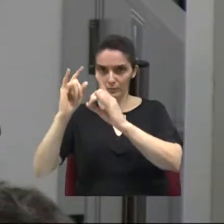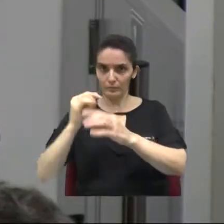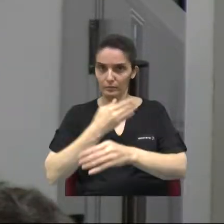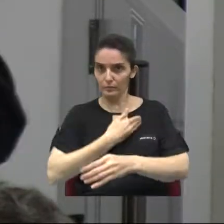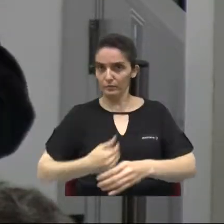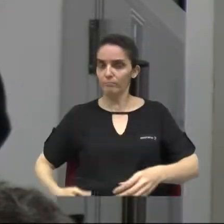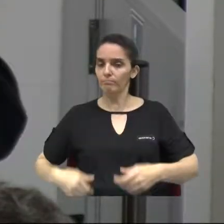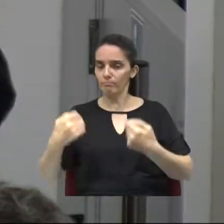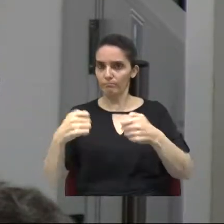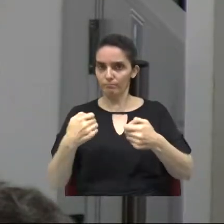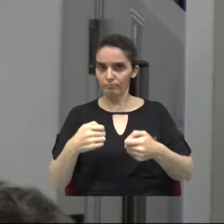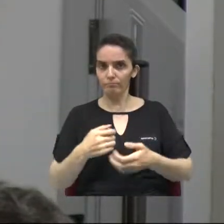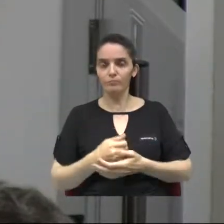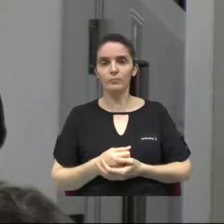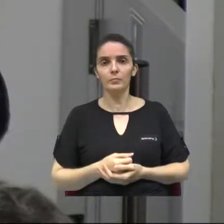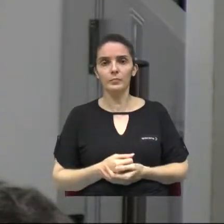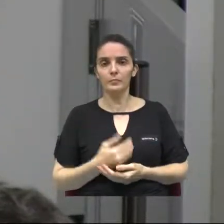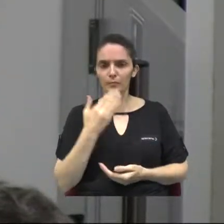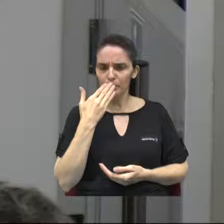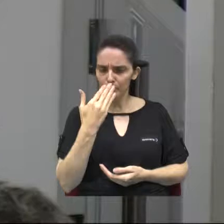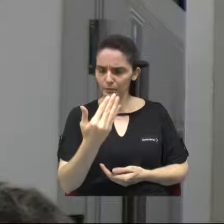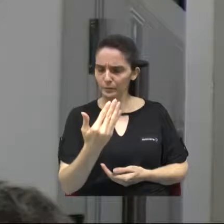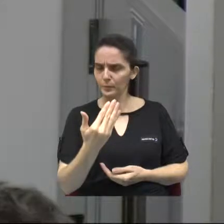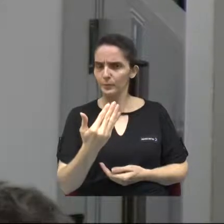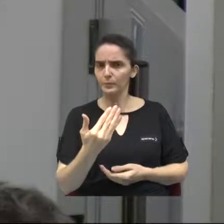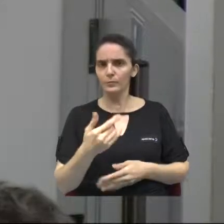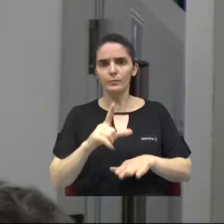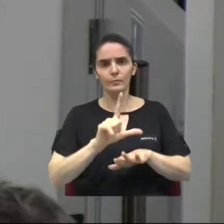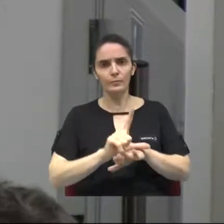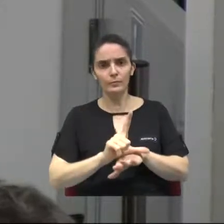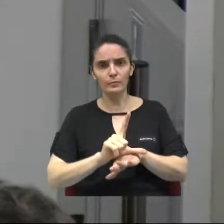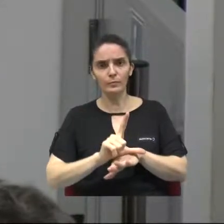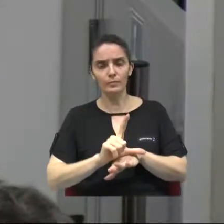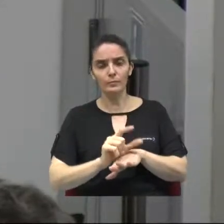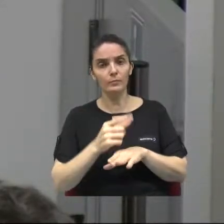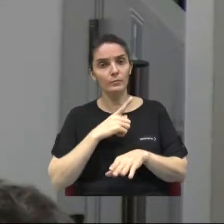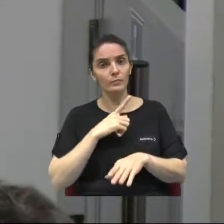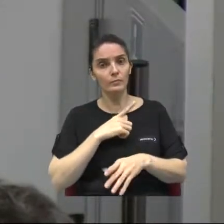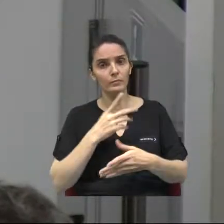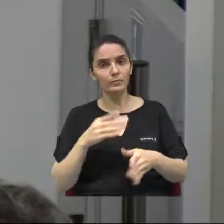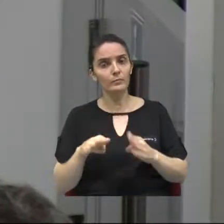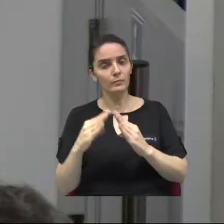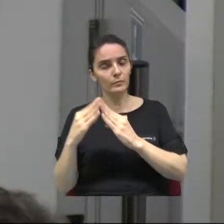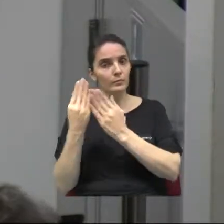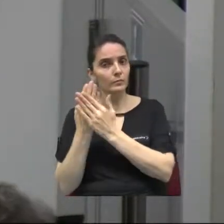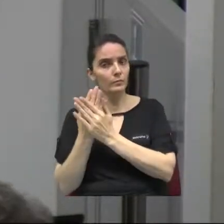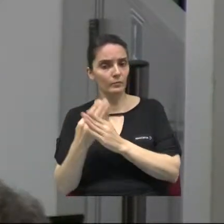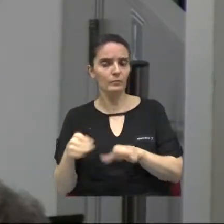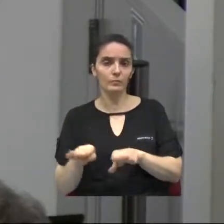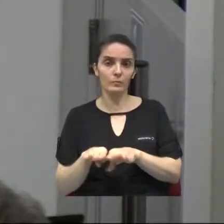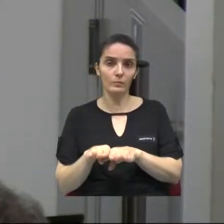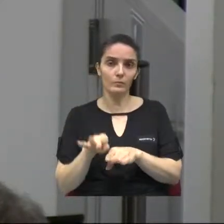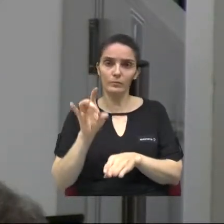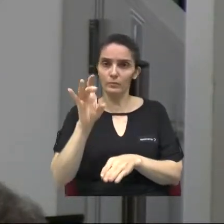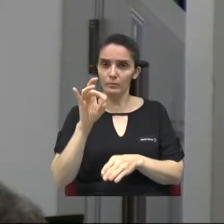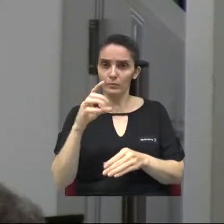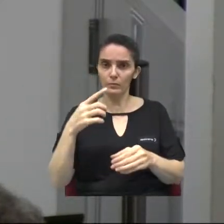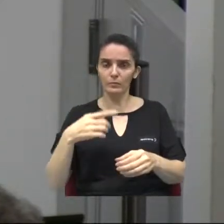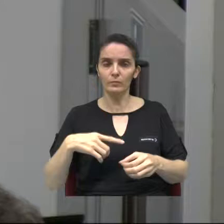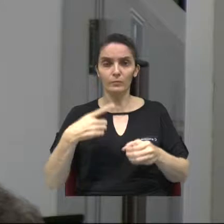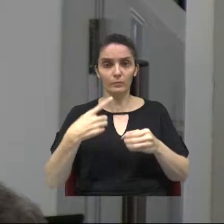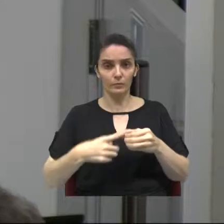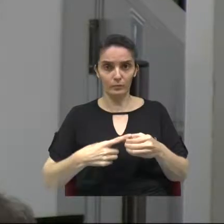digital. Cobra-se tanto para que as pessoas, os comerciantes, se coloquem, então as escolas, nós temos bastante escolas, só municipal temos